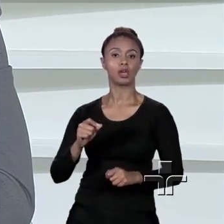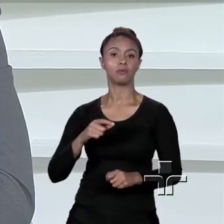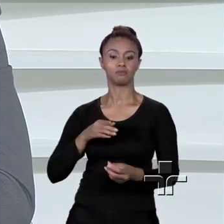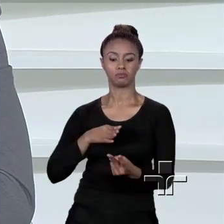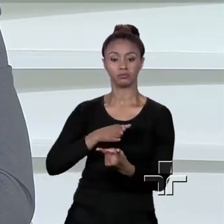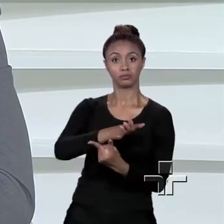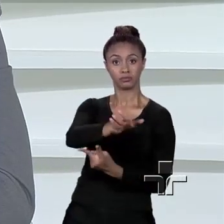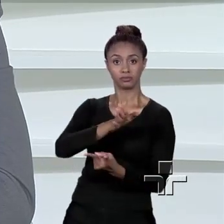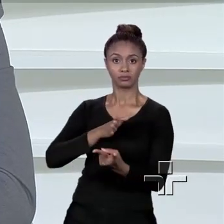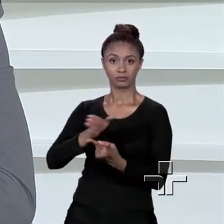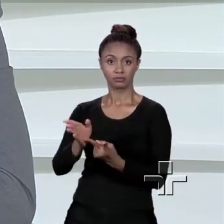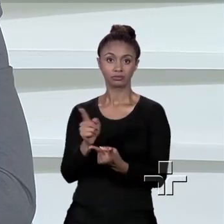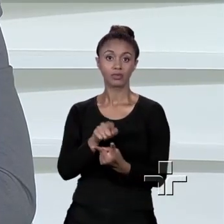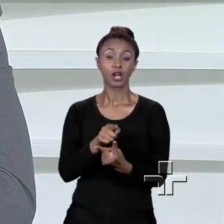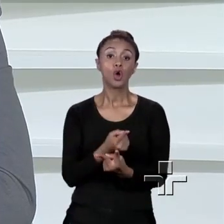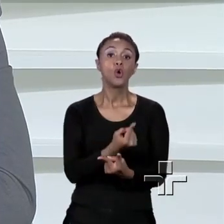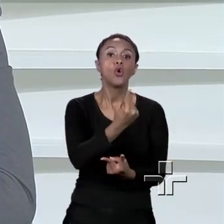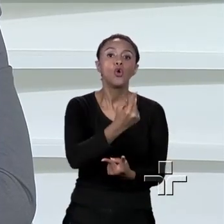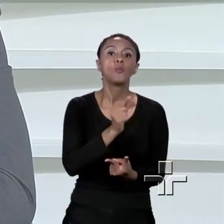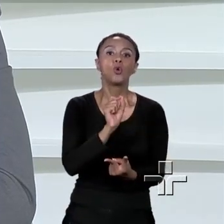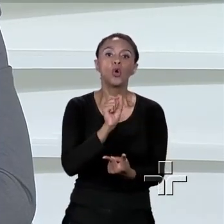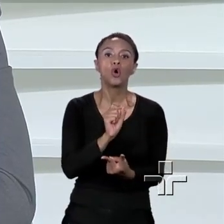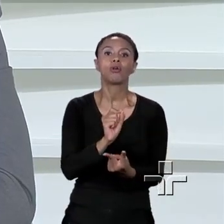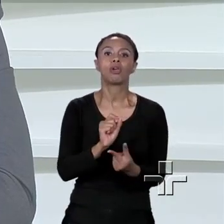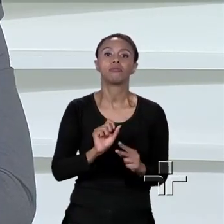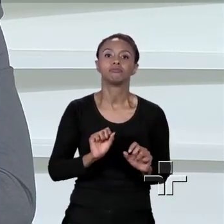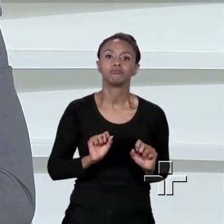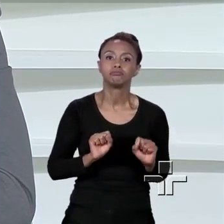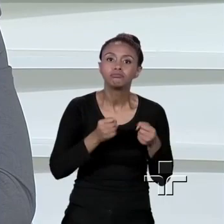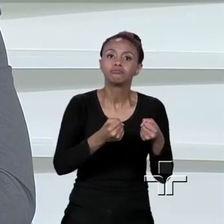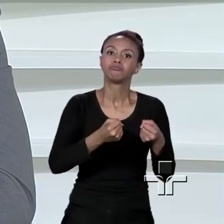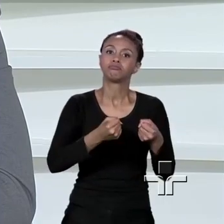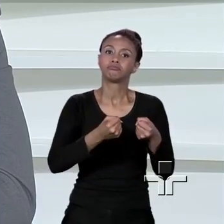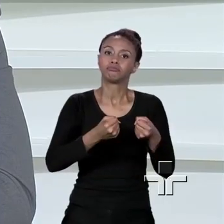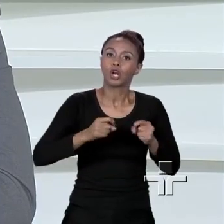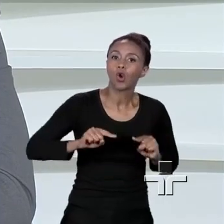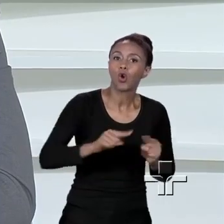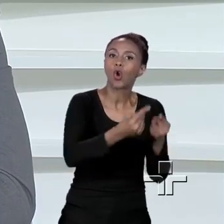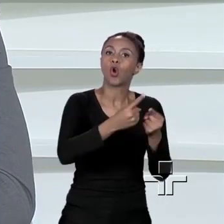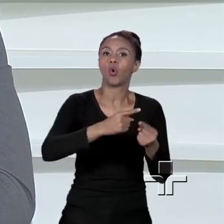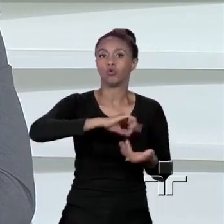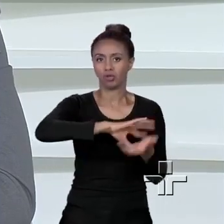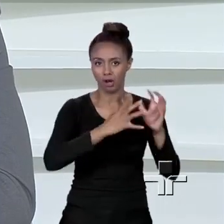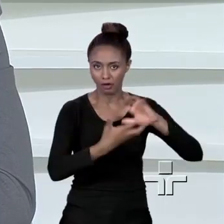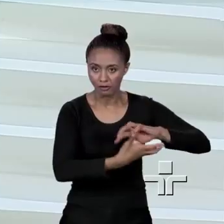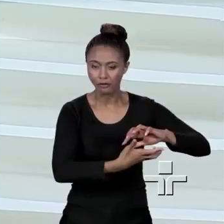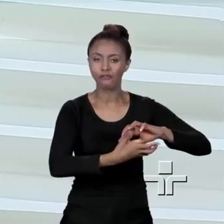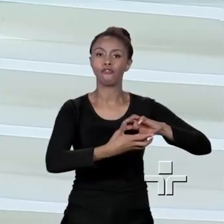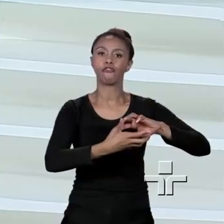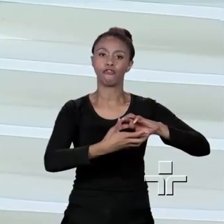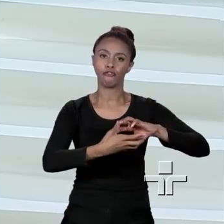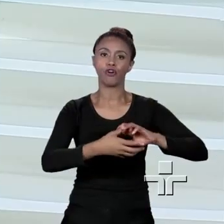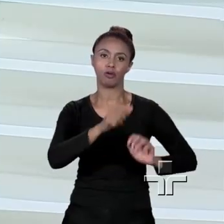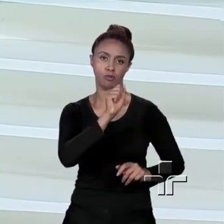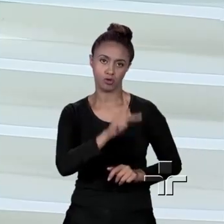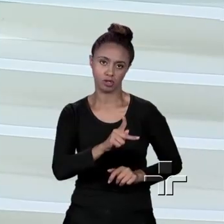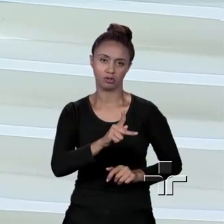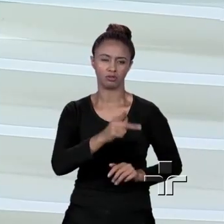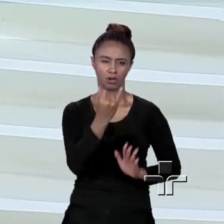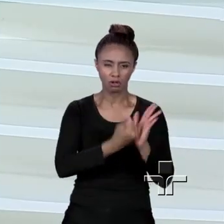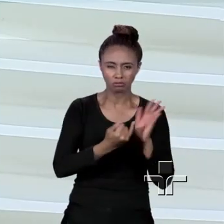mais restrita para se defender contra as reformas, que eles acreditam que uniria a esquerda, e uma mais ampla, que seria